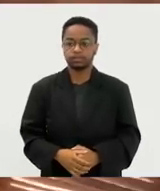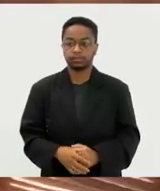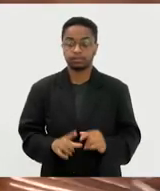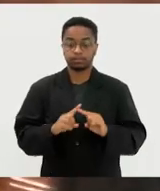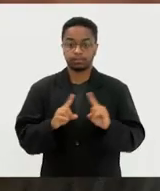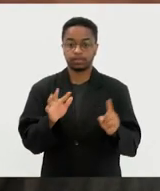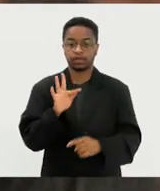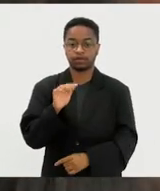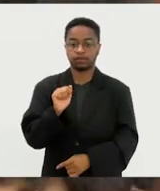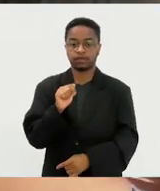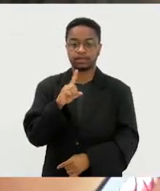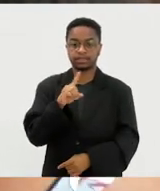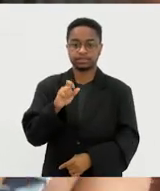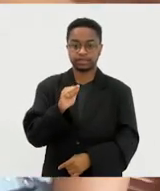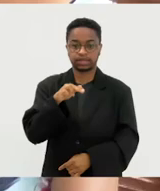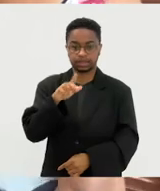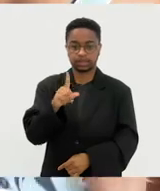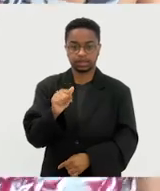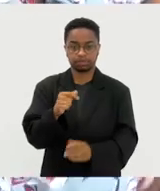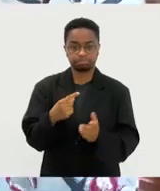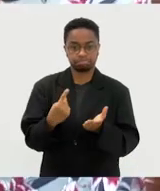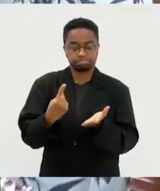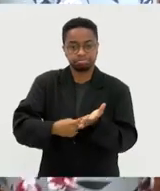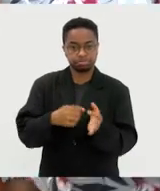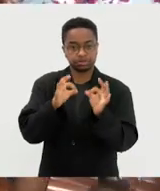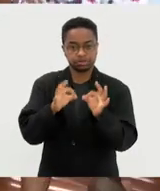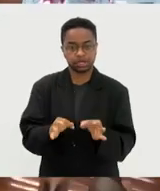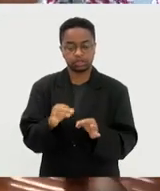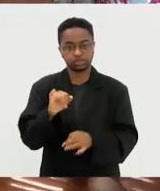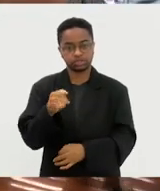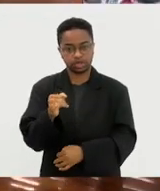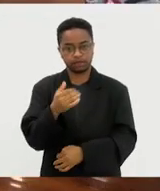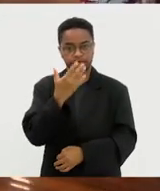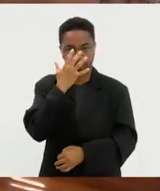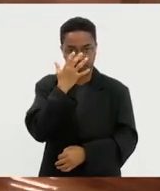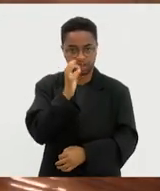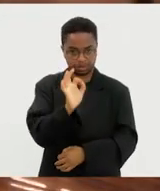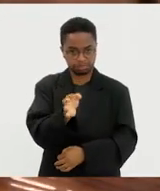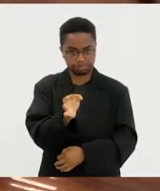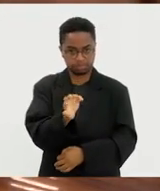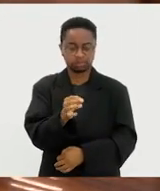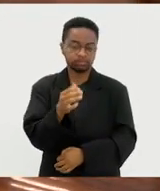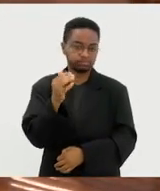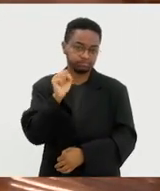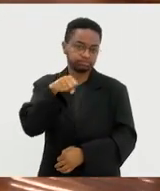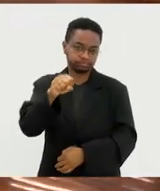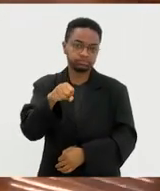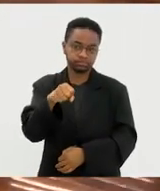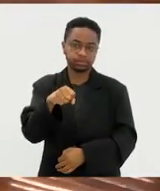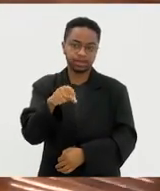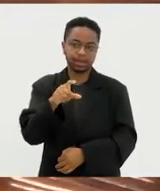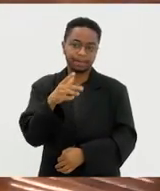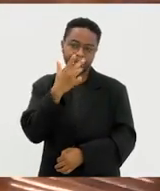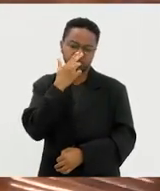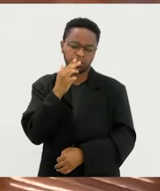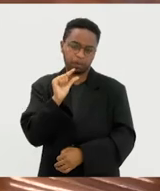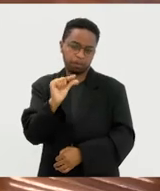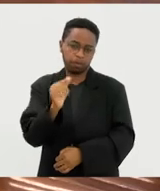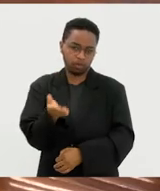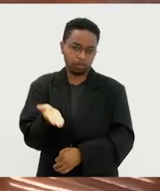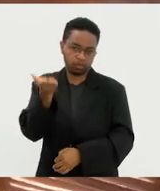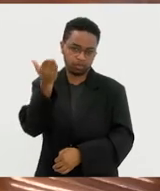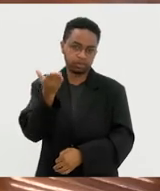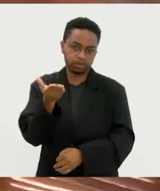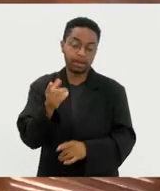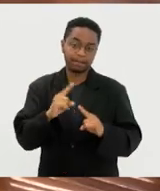Fazenda, se confirmou em janeiro, fevereiro. Sim, eu não estou com os números aqui, mas assim, a gente está até um pouquinho acima. Mas está se confirmando aquilo que